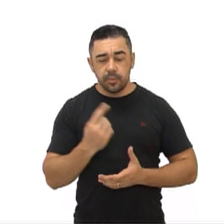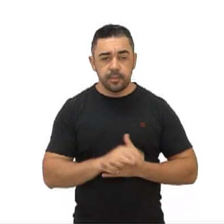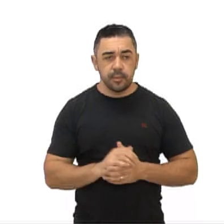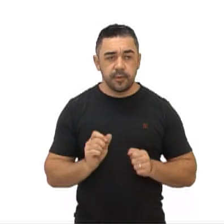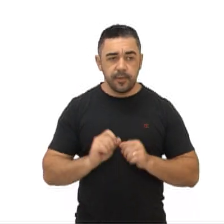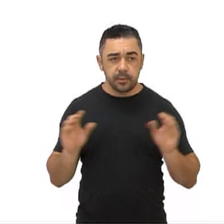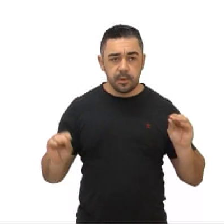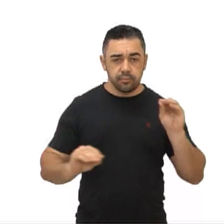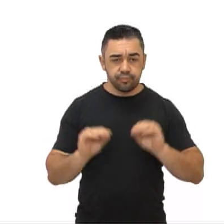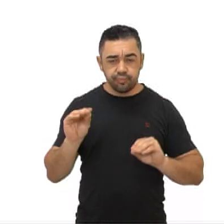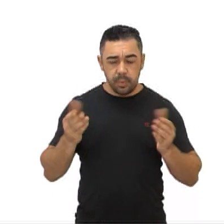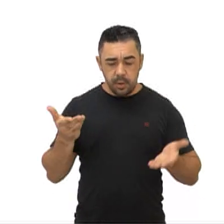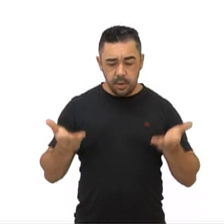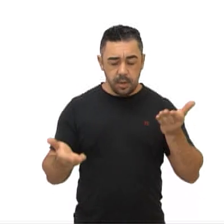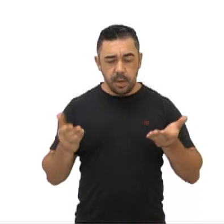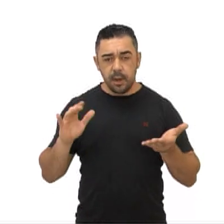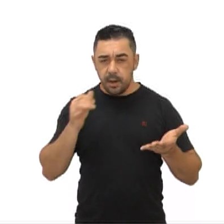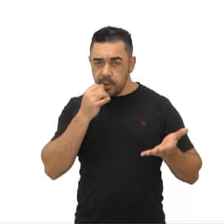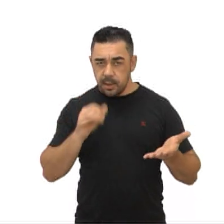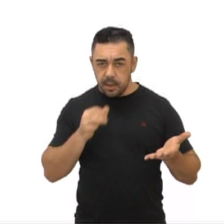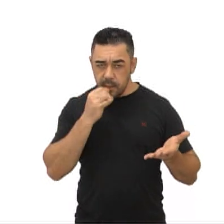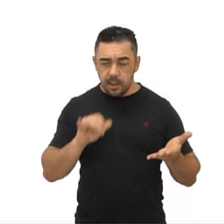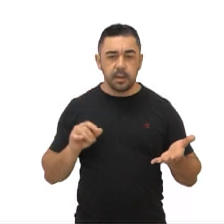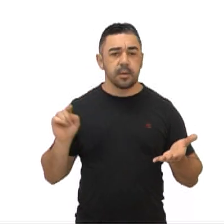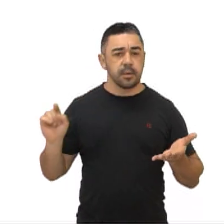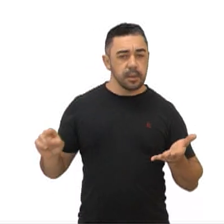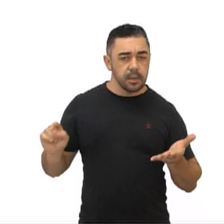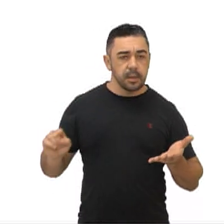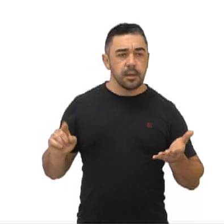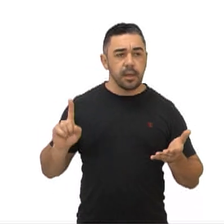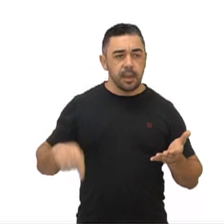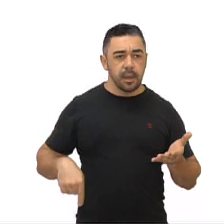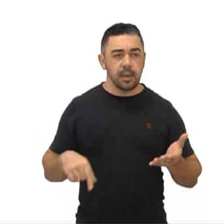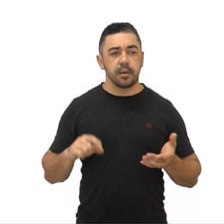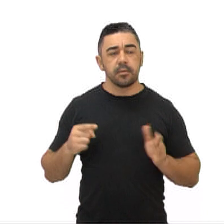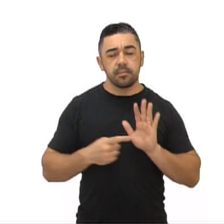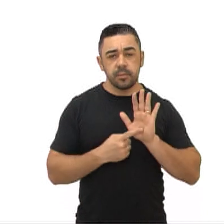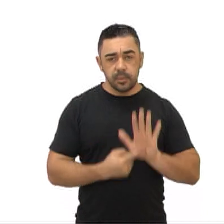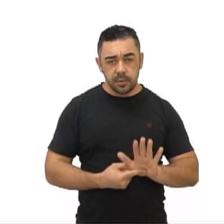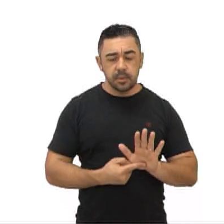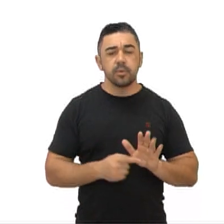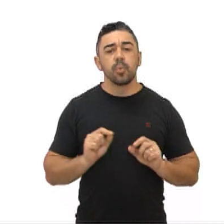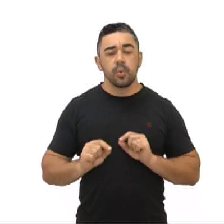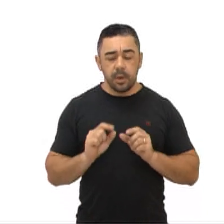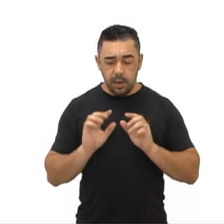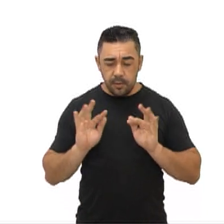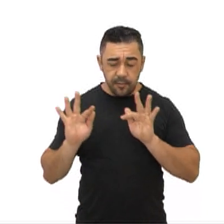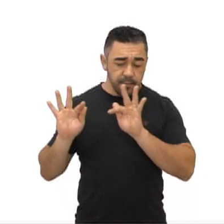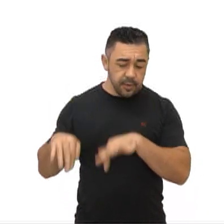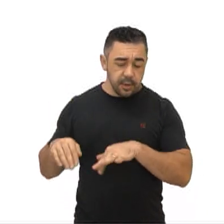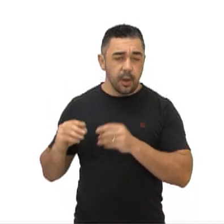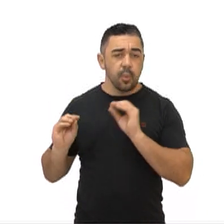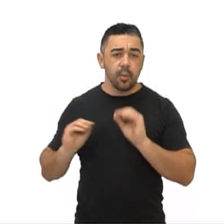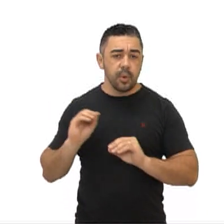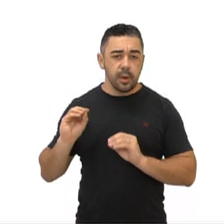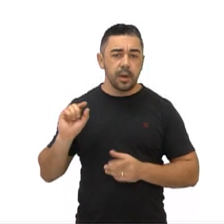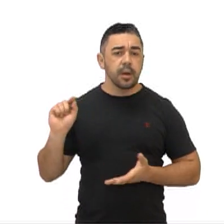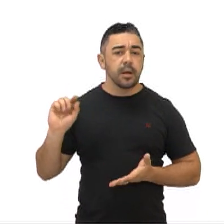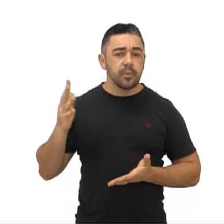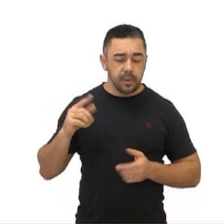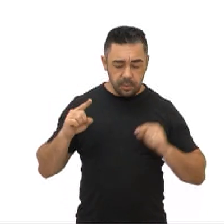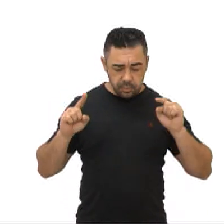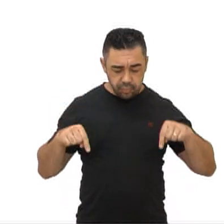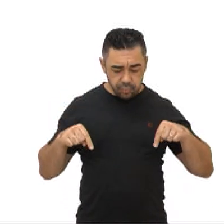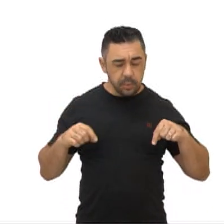as reações que ocorrem na eletrólise aquosa da substância a seguir, indicando os produtos formados nos